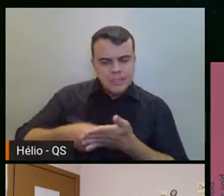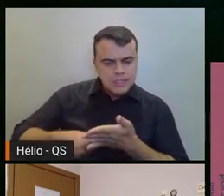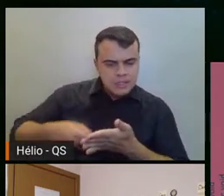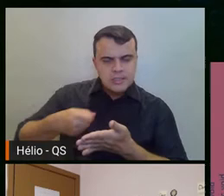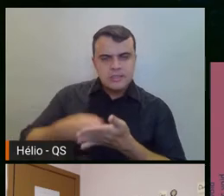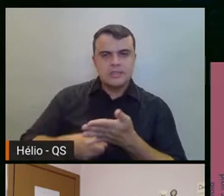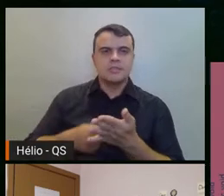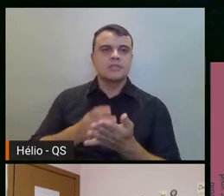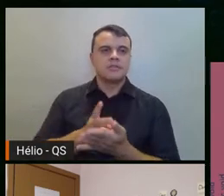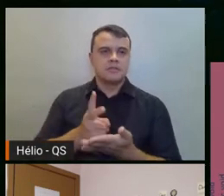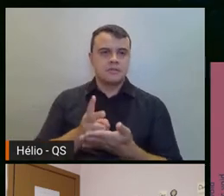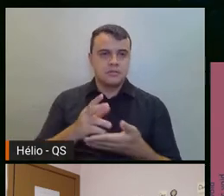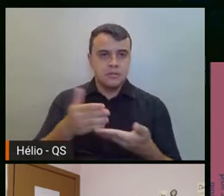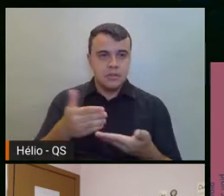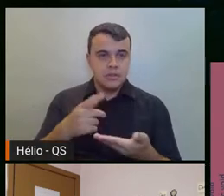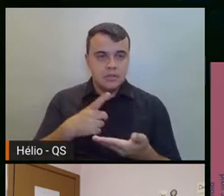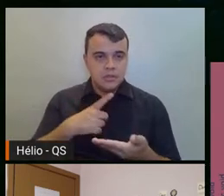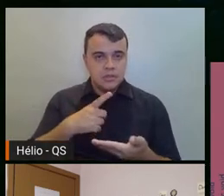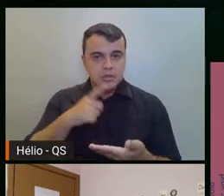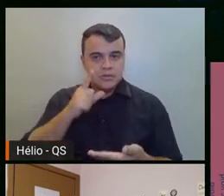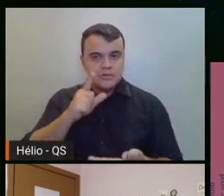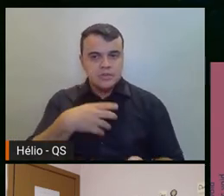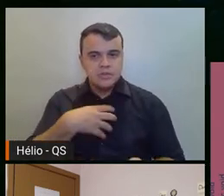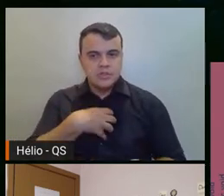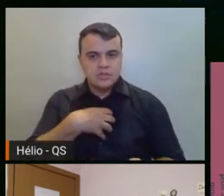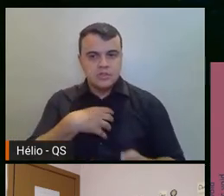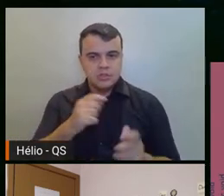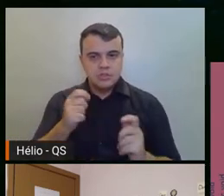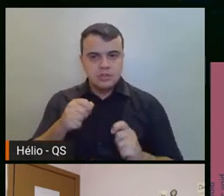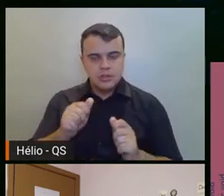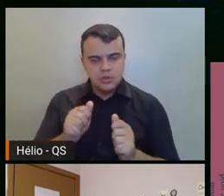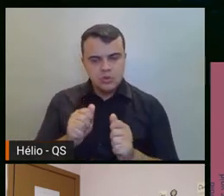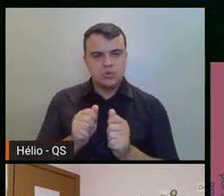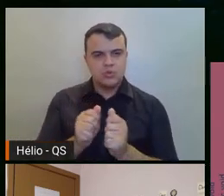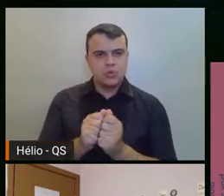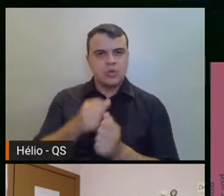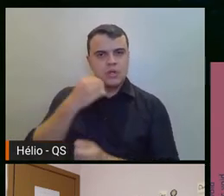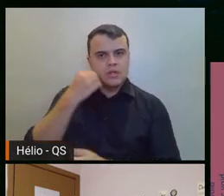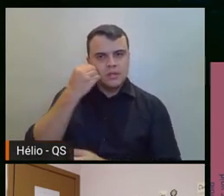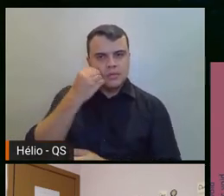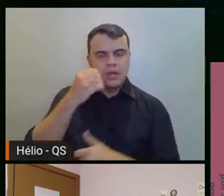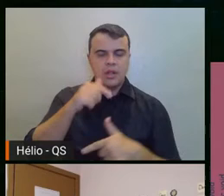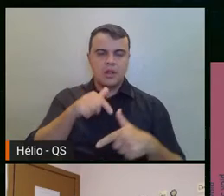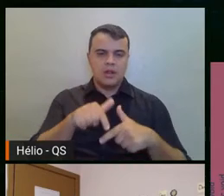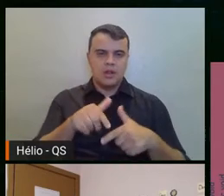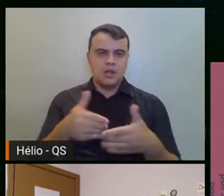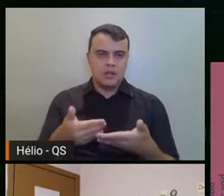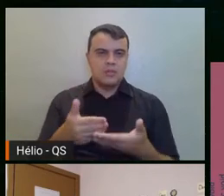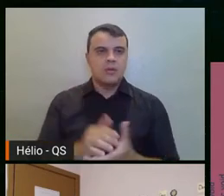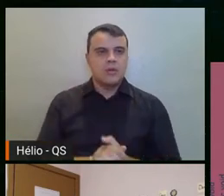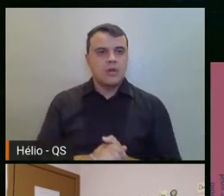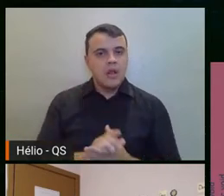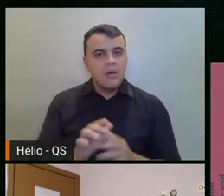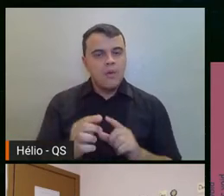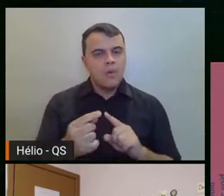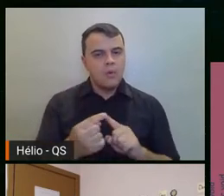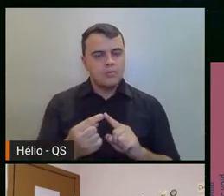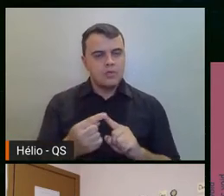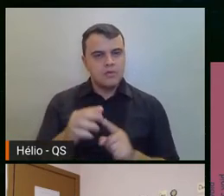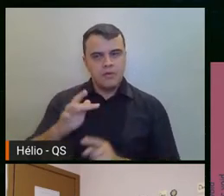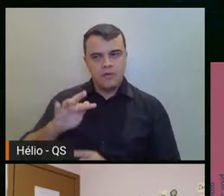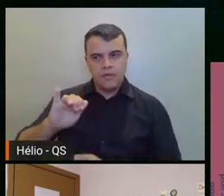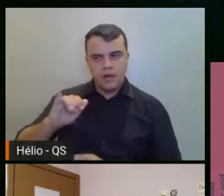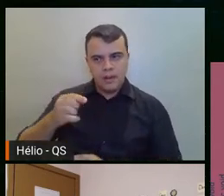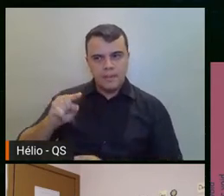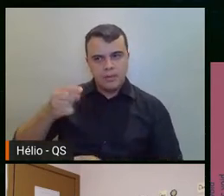e vocês vão sentir que vocês estão muito próxima ali de uma experiência no mercado de trabalho então esse é o objetivo Felipão